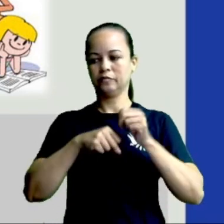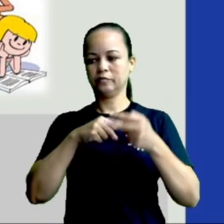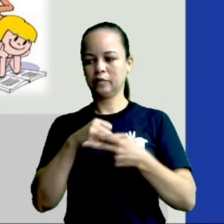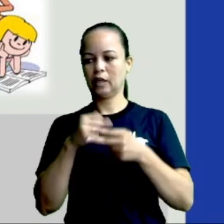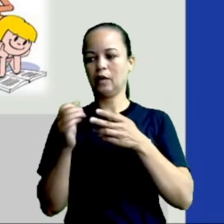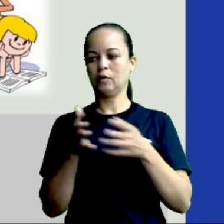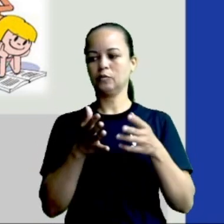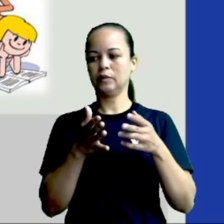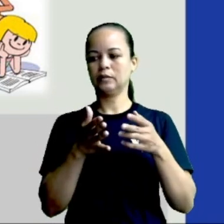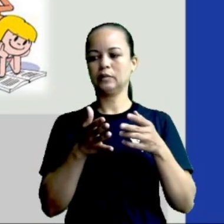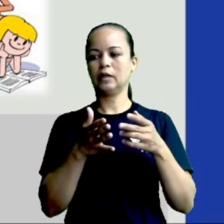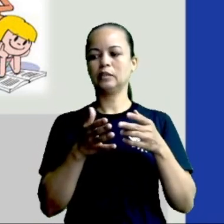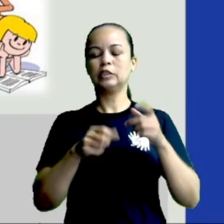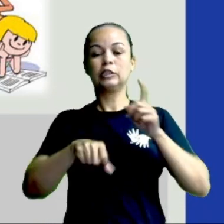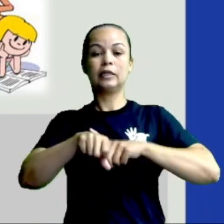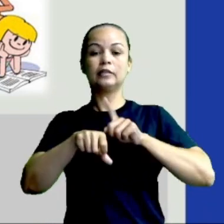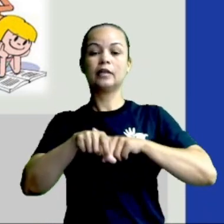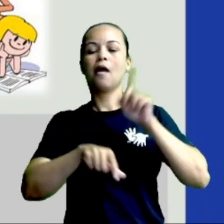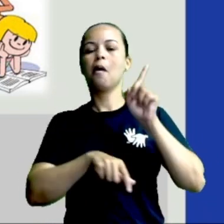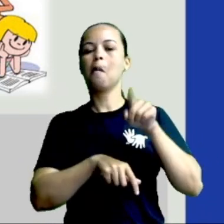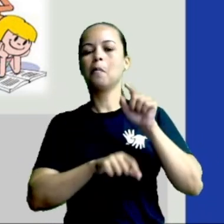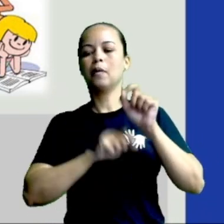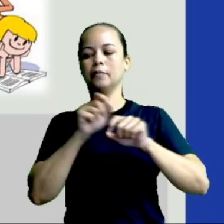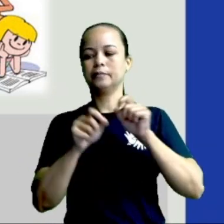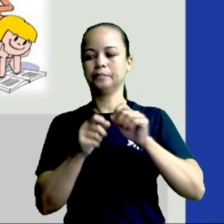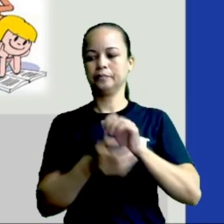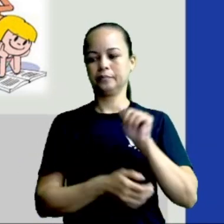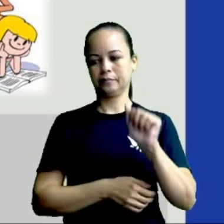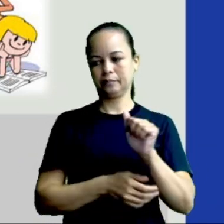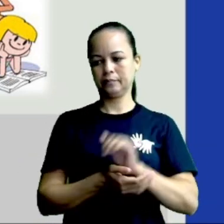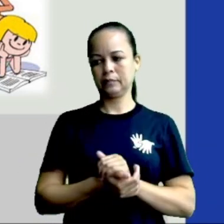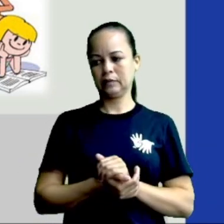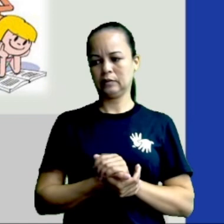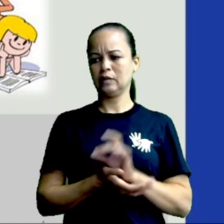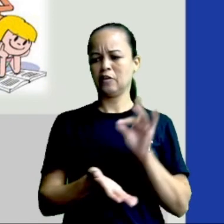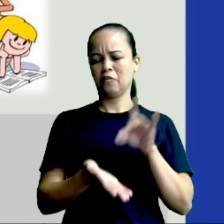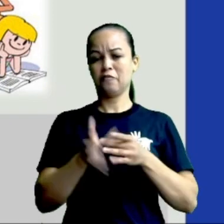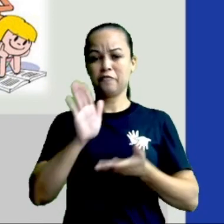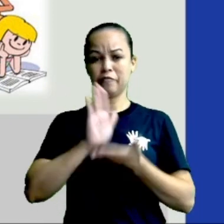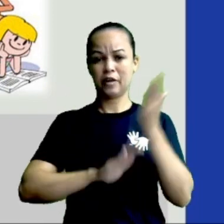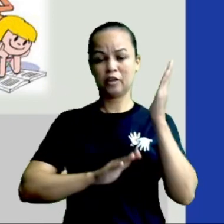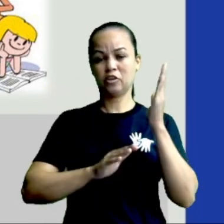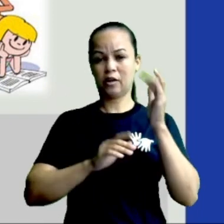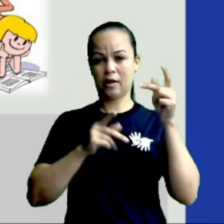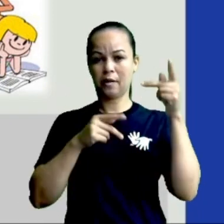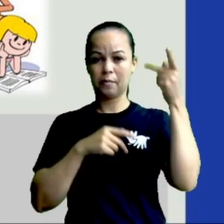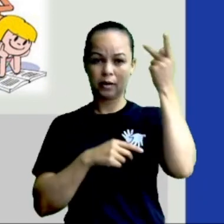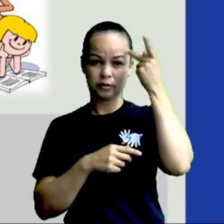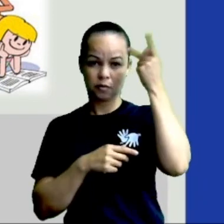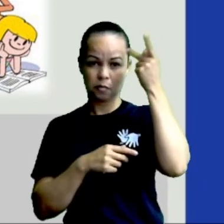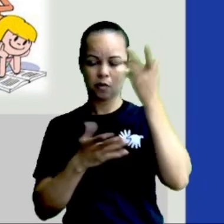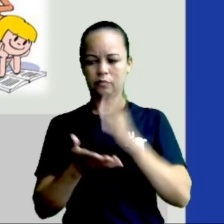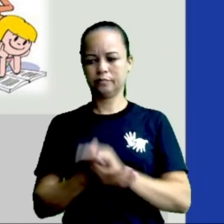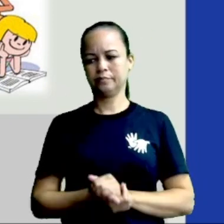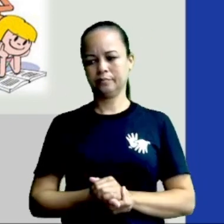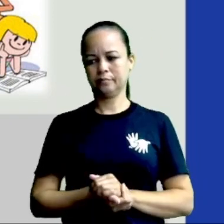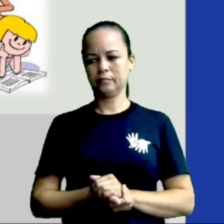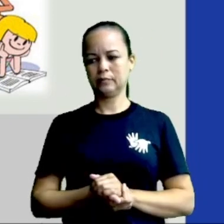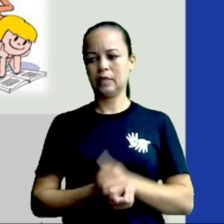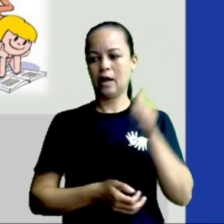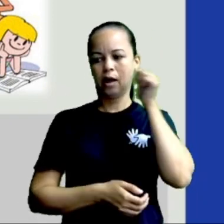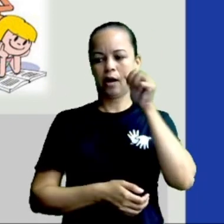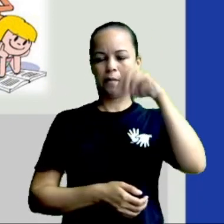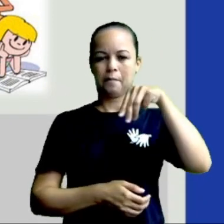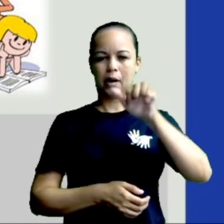é... Letra A. Possivelmente viajarei para São Paulo. Maria tinha aproximadamente